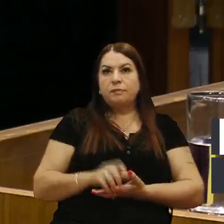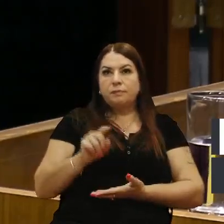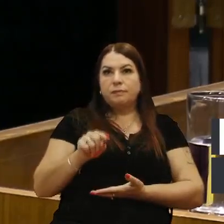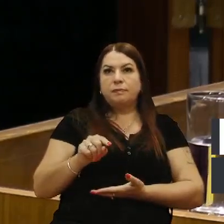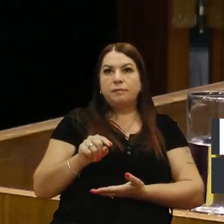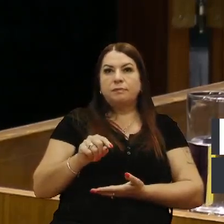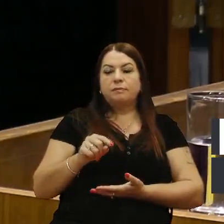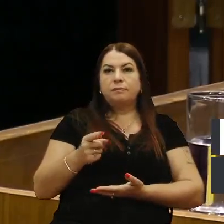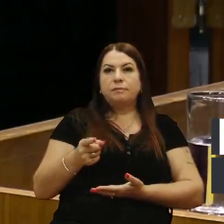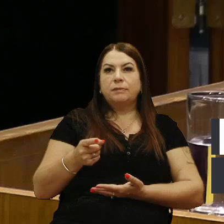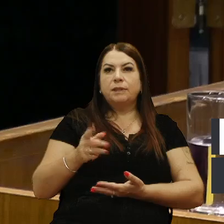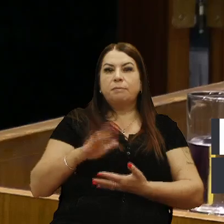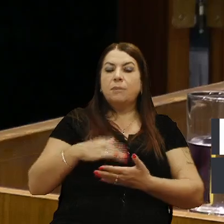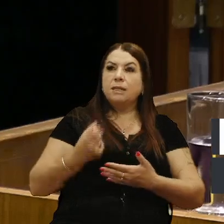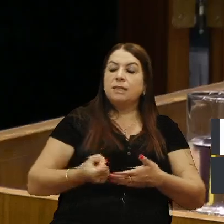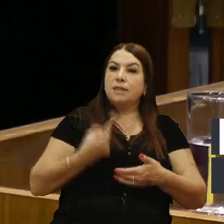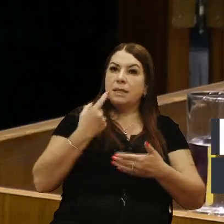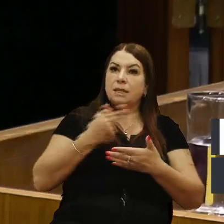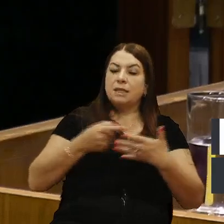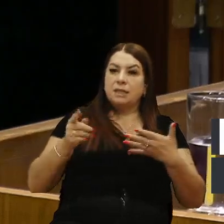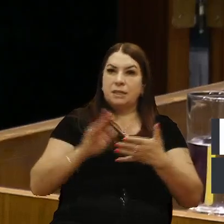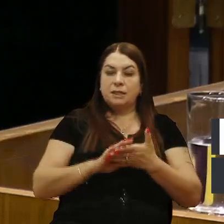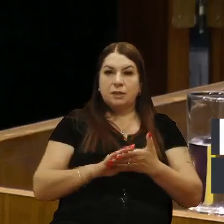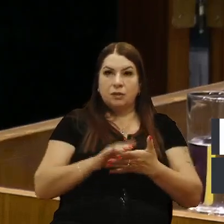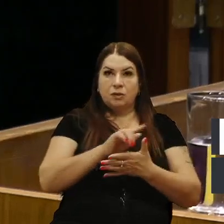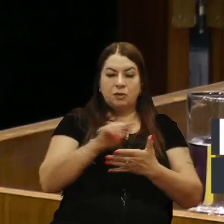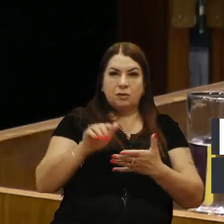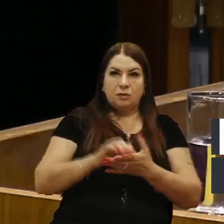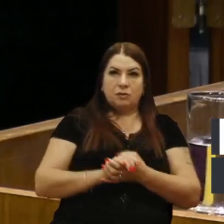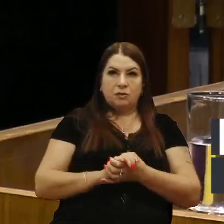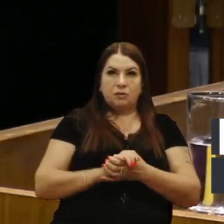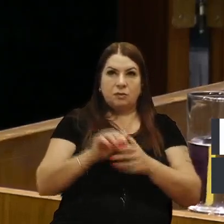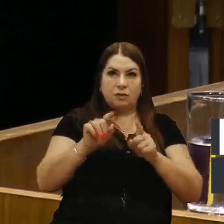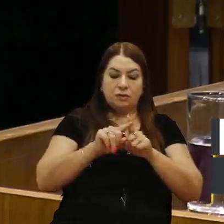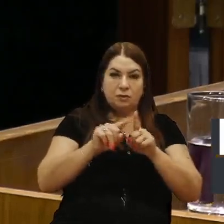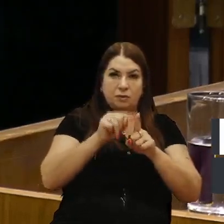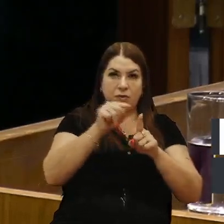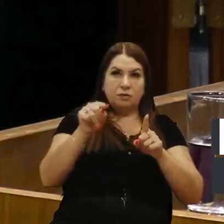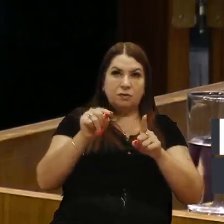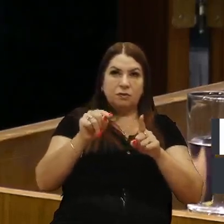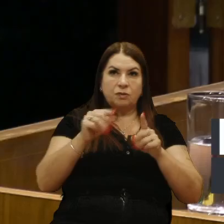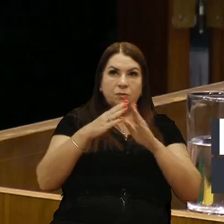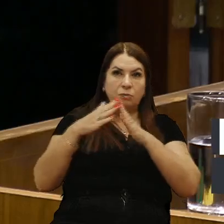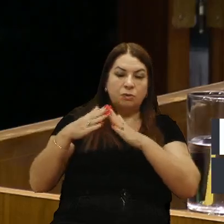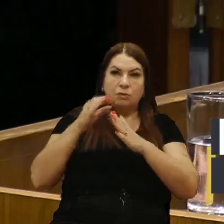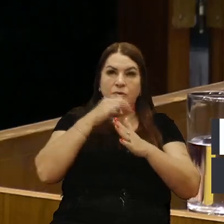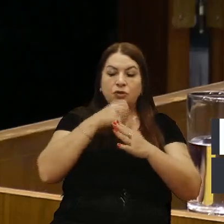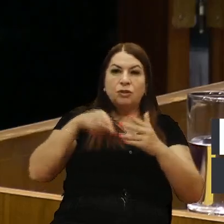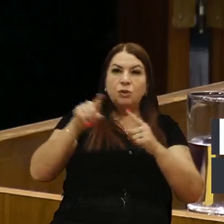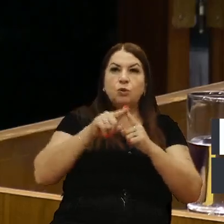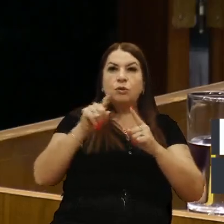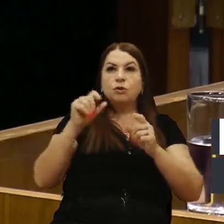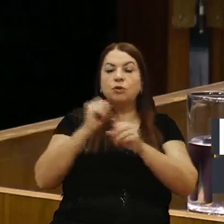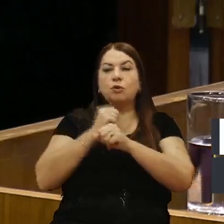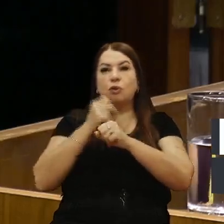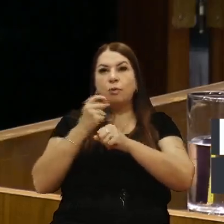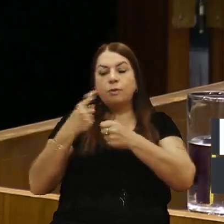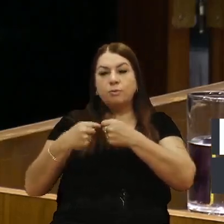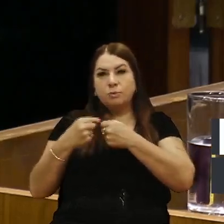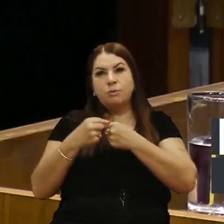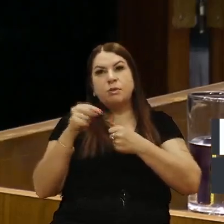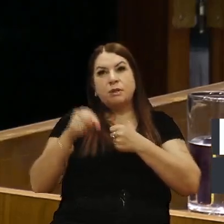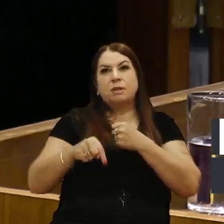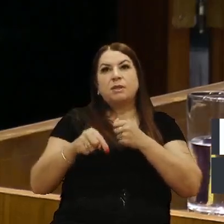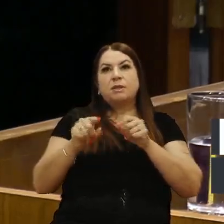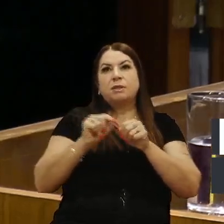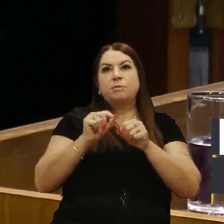que nos causa mais estranheza. Não é só a questão do Habita Caxias, é em outras obras do município. Mas aqui eu